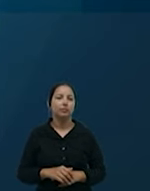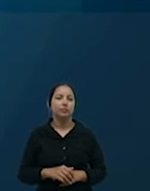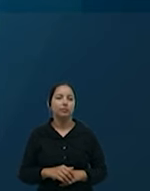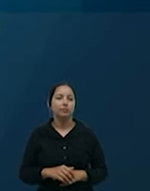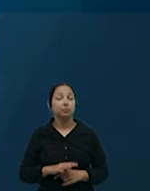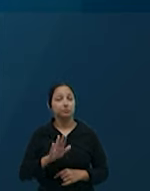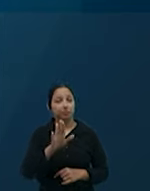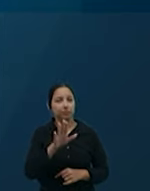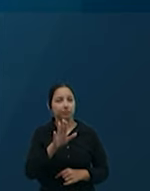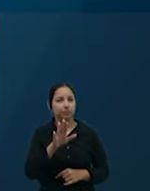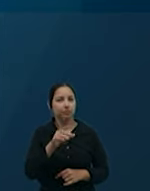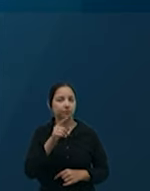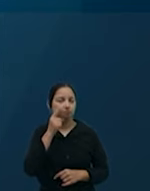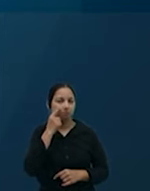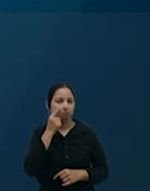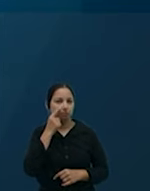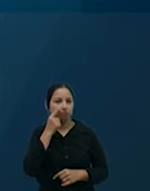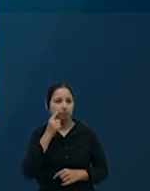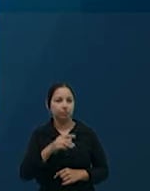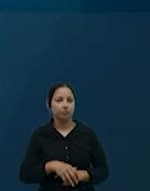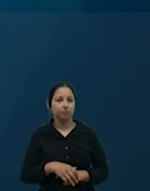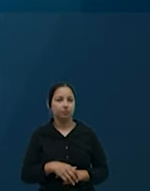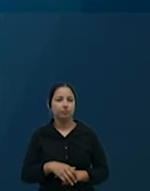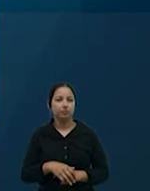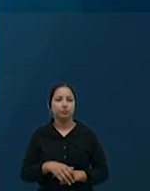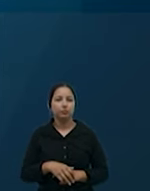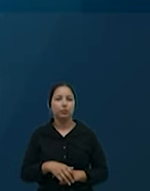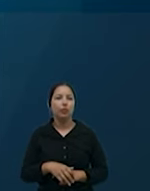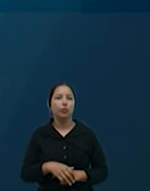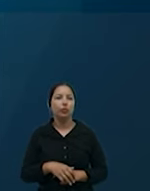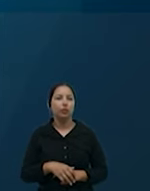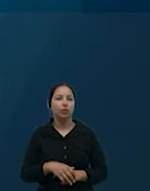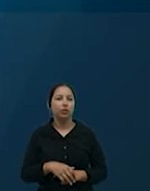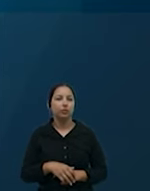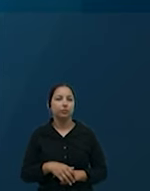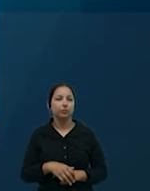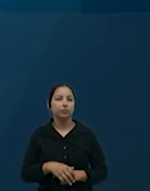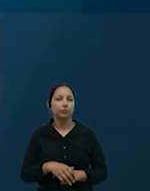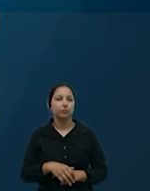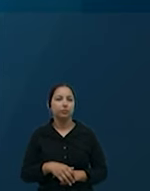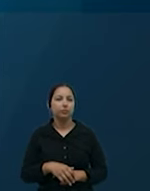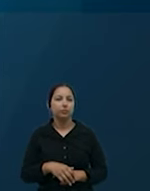na sentença do primeiro processo, desse final, 813,